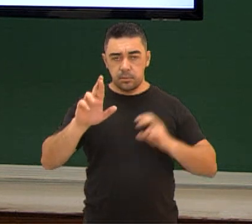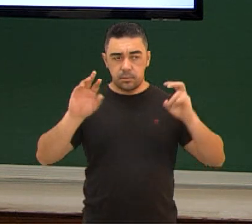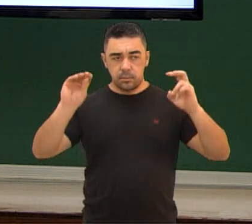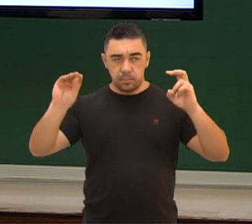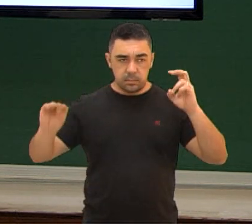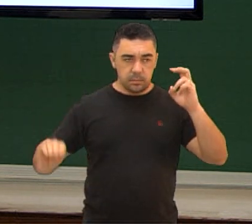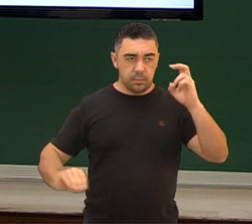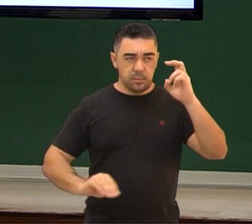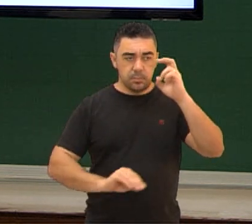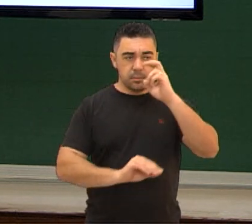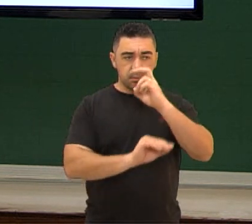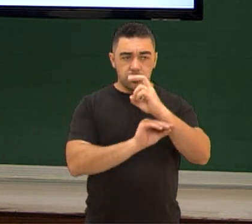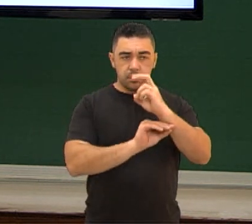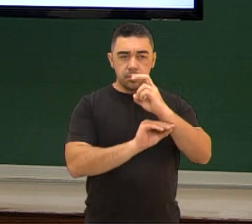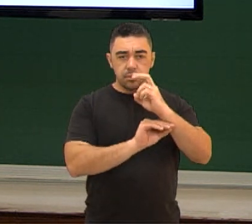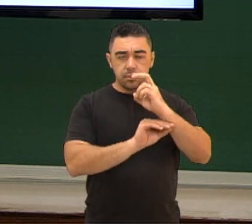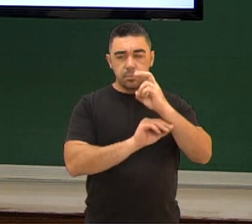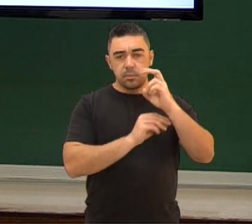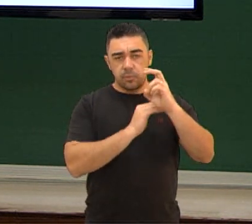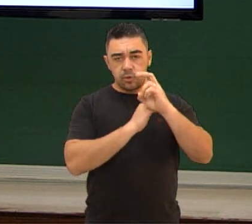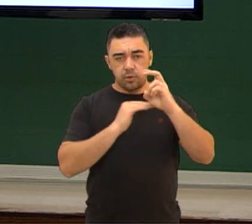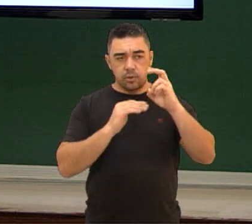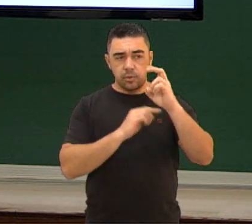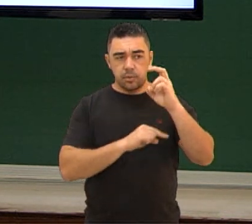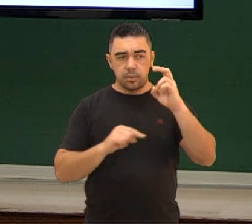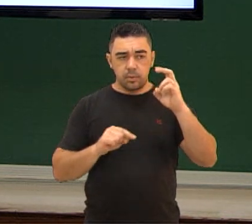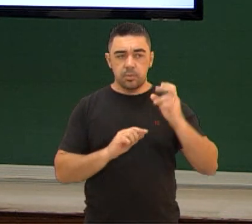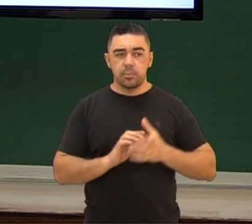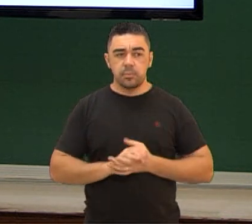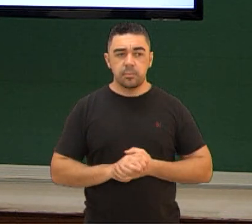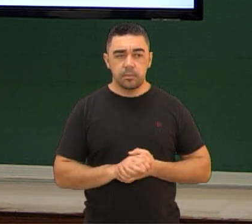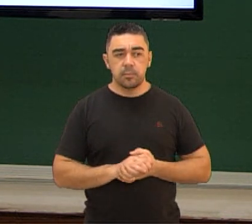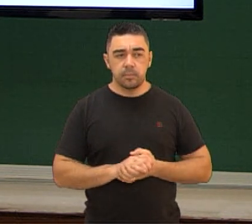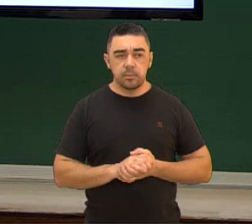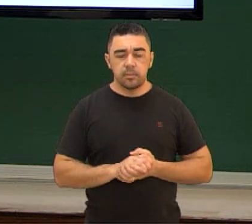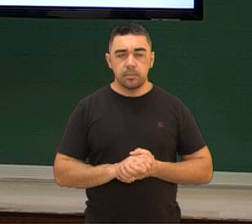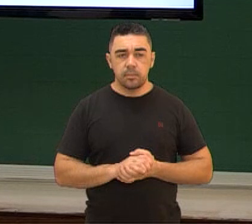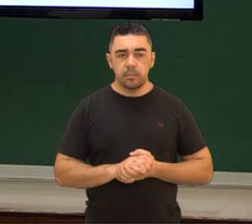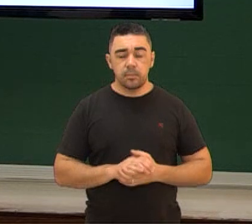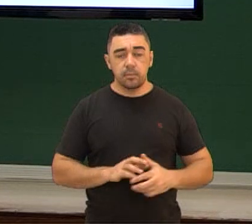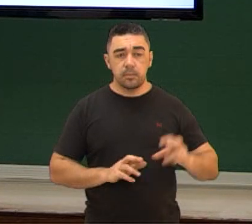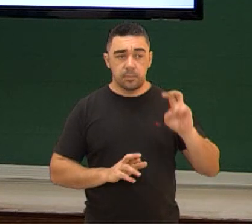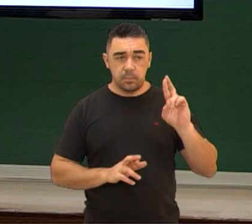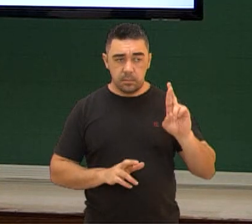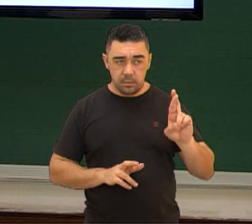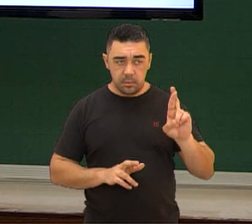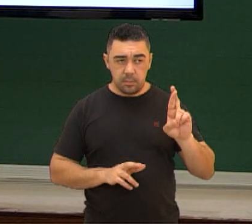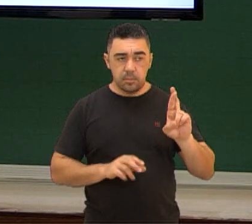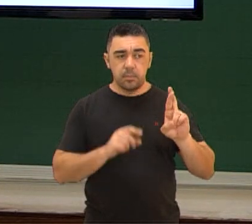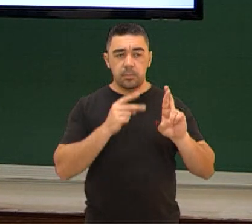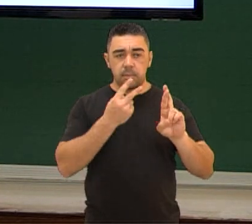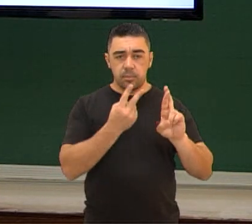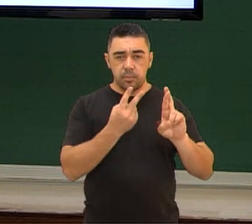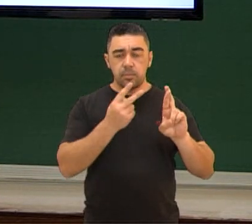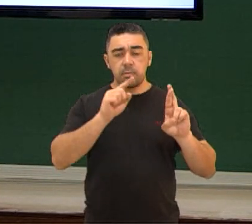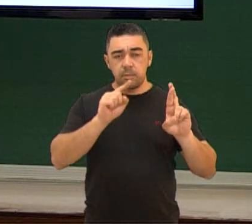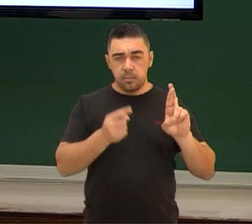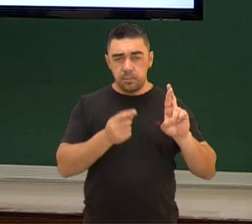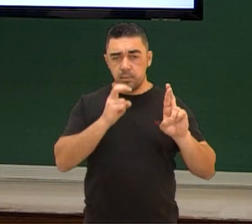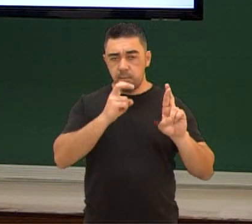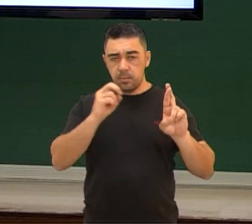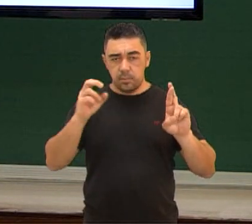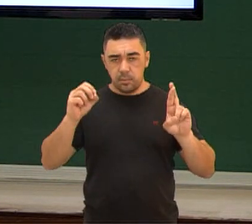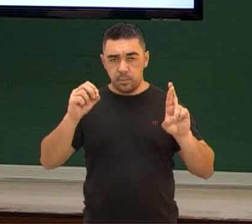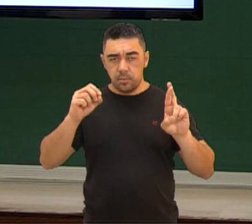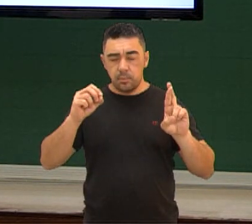resistência. A resistência vai ser 5 por 0,002. Vai dar 2.500